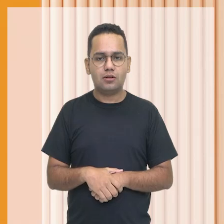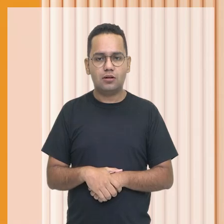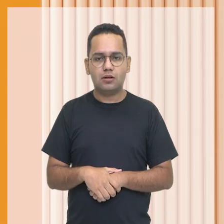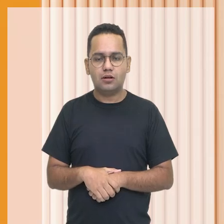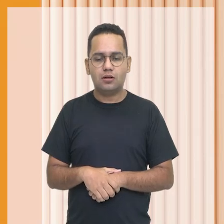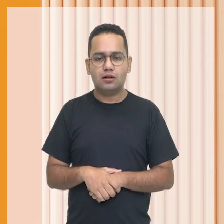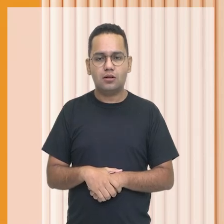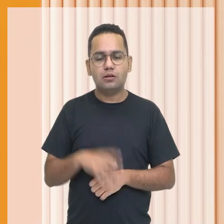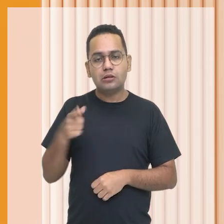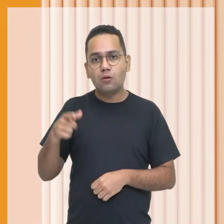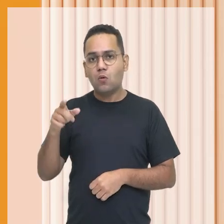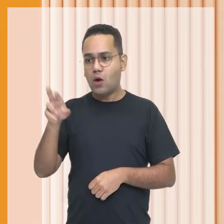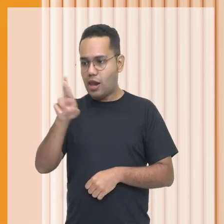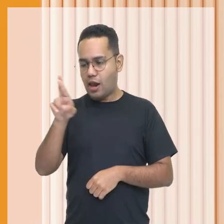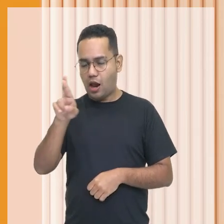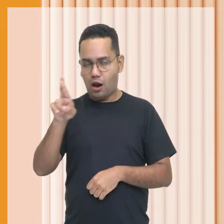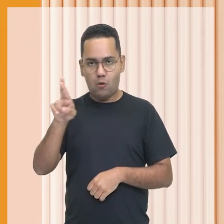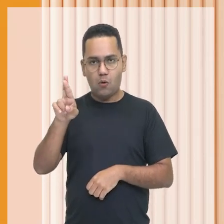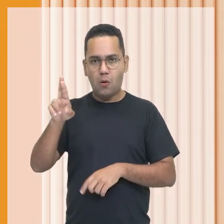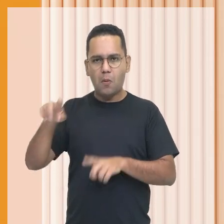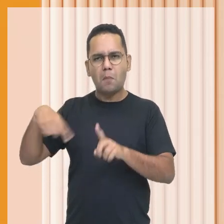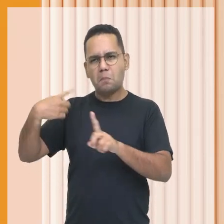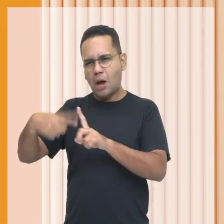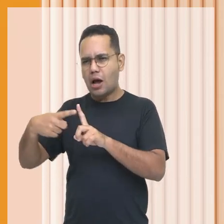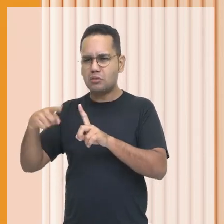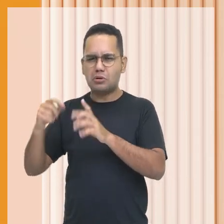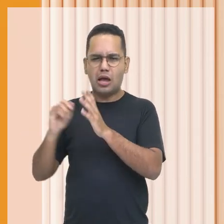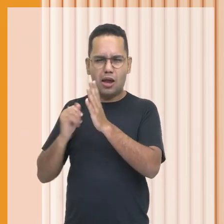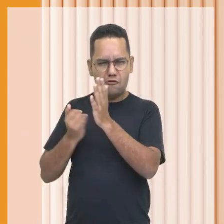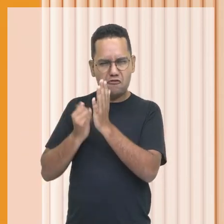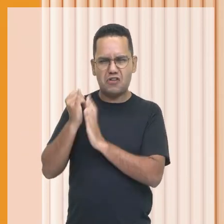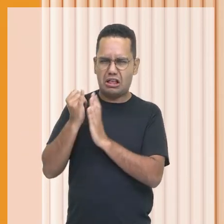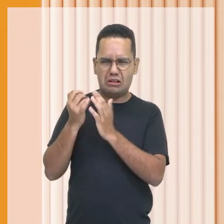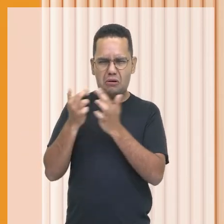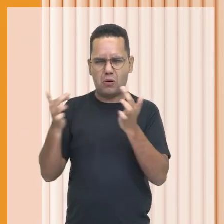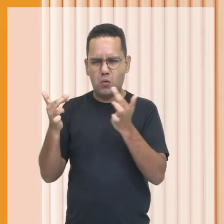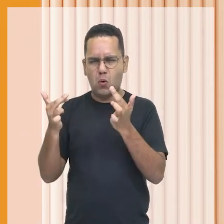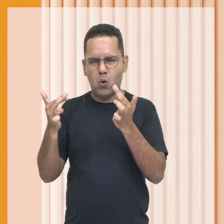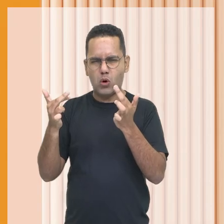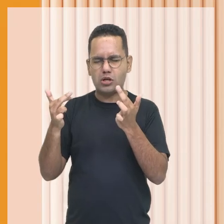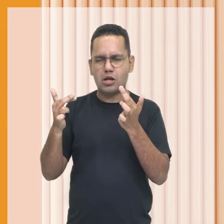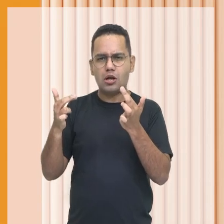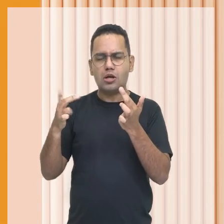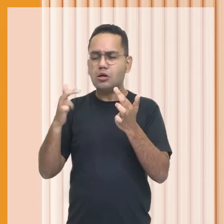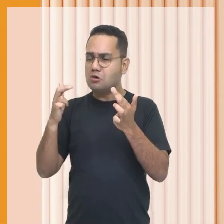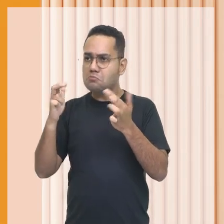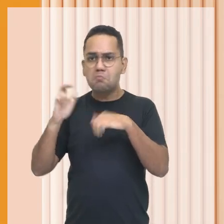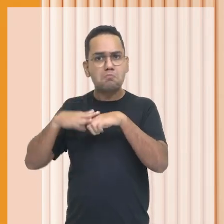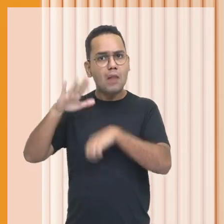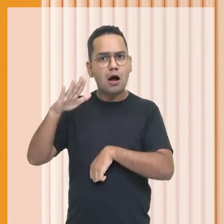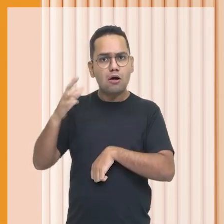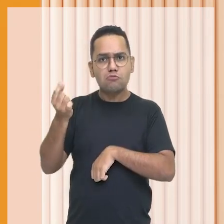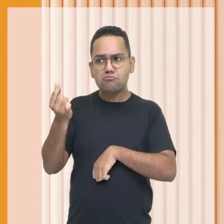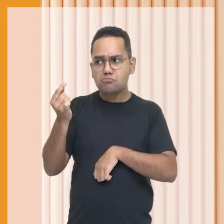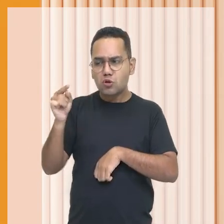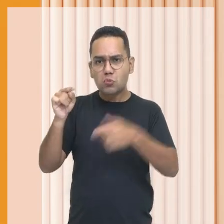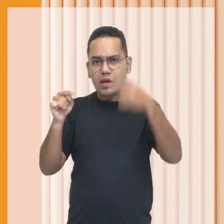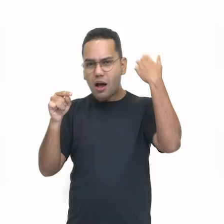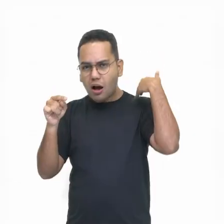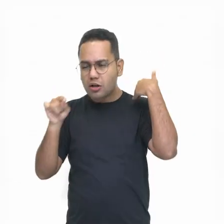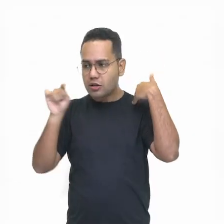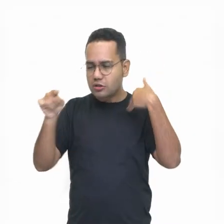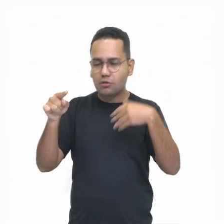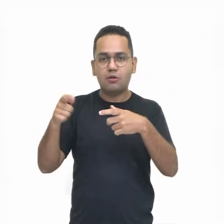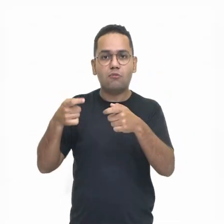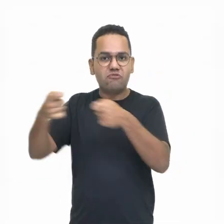valor maior do que a moeda anterior. E por isso a inflação teve a tendência de ser ali então controlada. A última